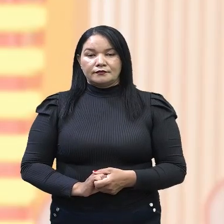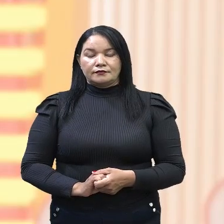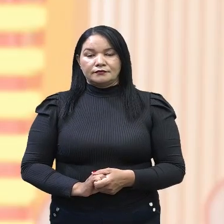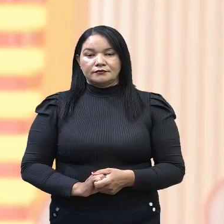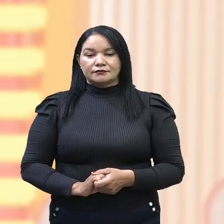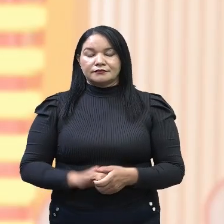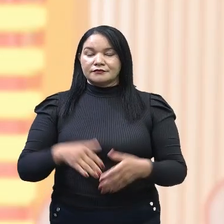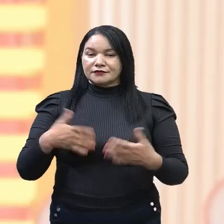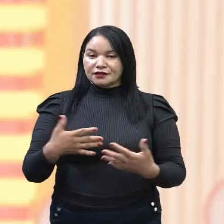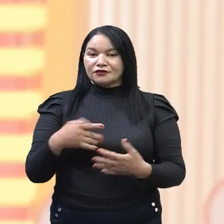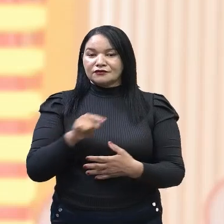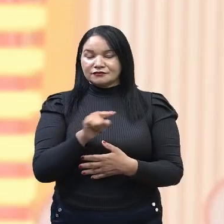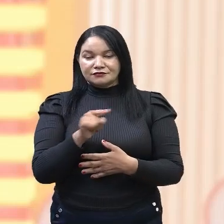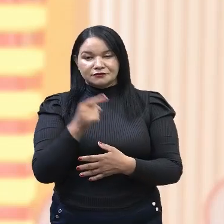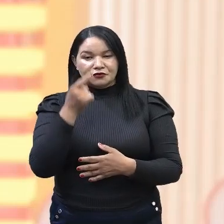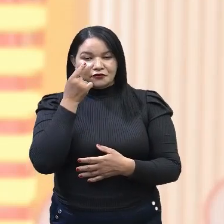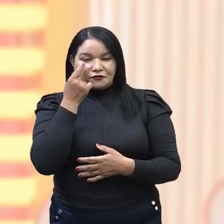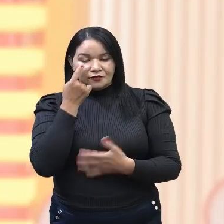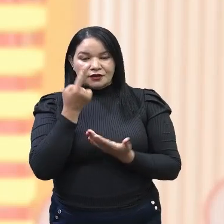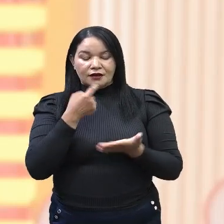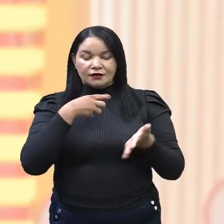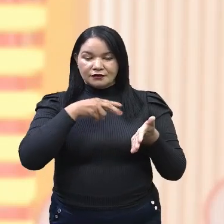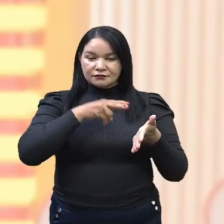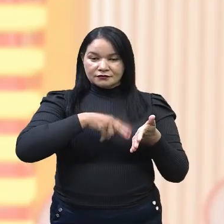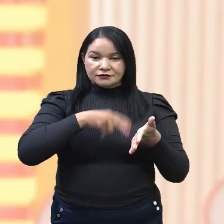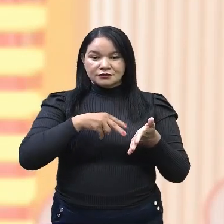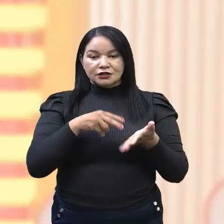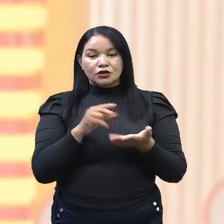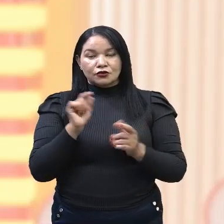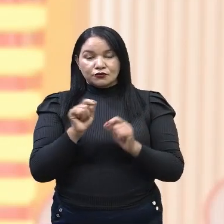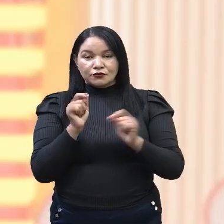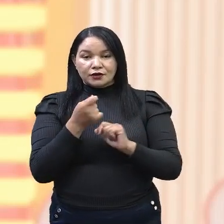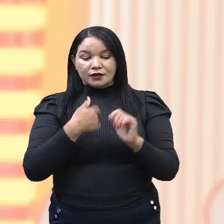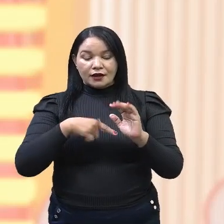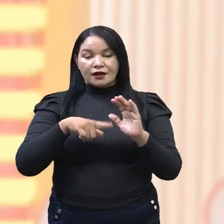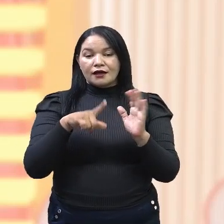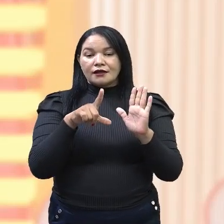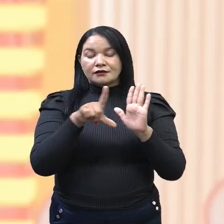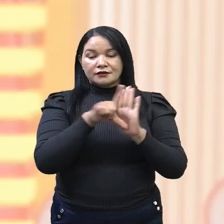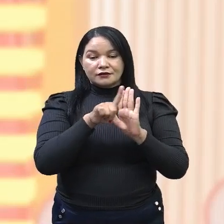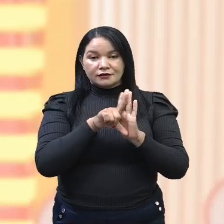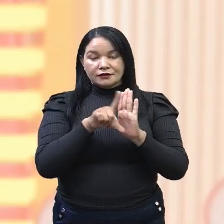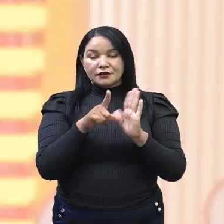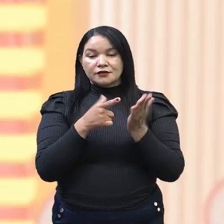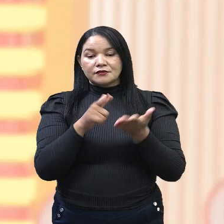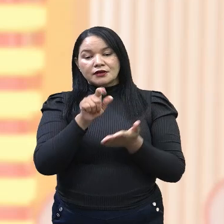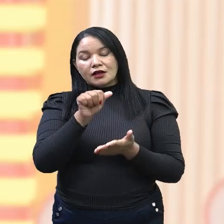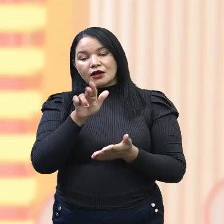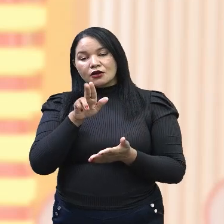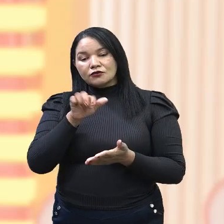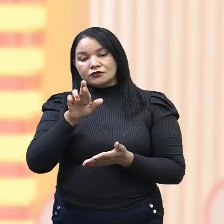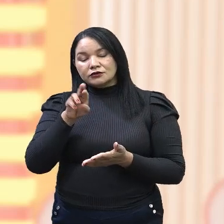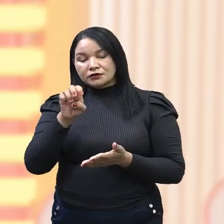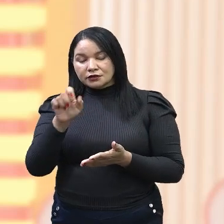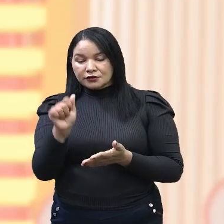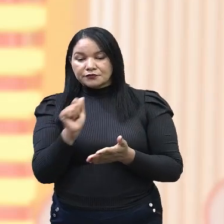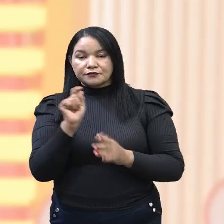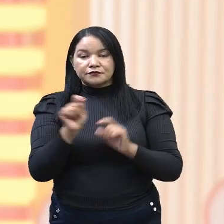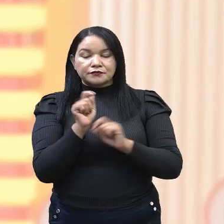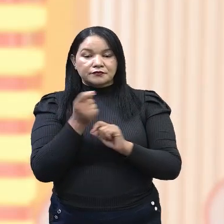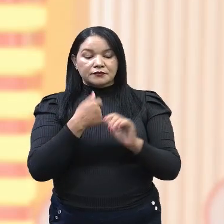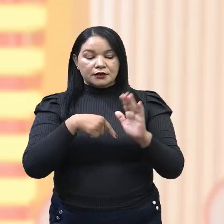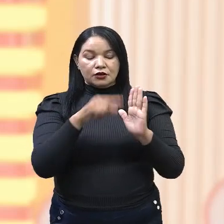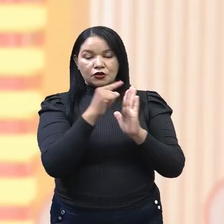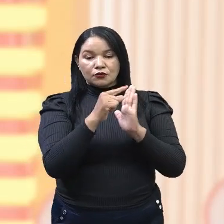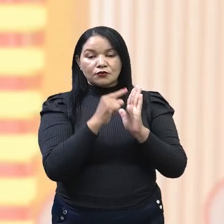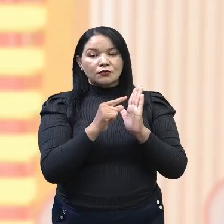Então vocês ouviram e leram aí o que trazia a Lei Áurea, né? O texto da Lei Áurea. Então observem que havia